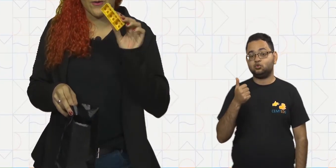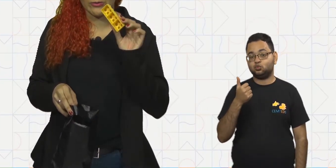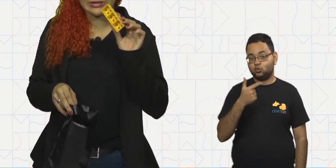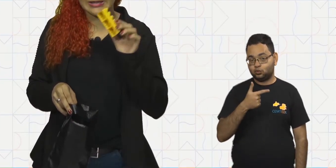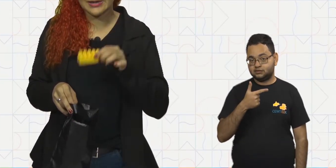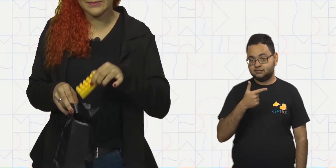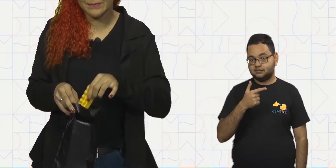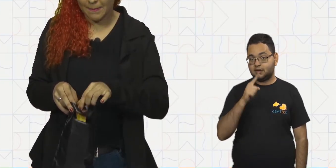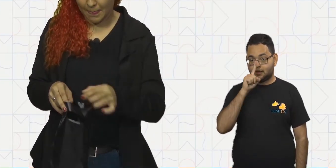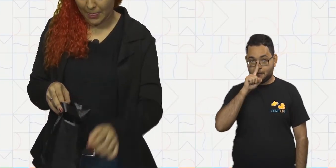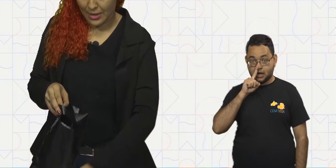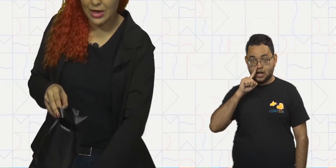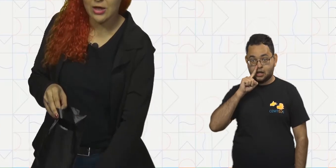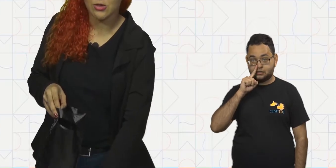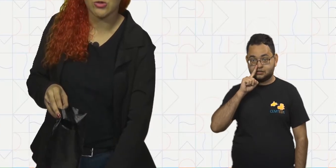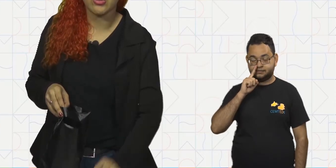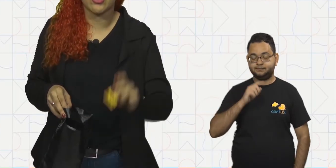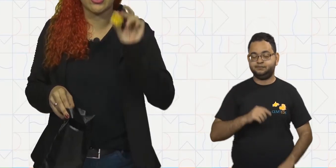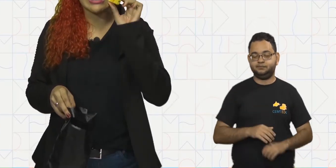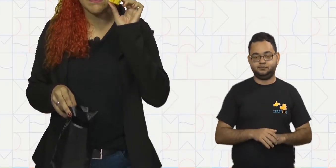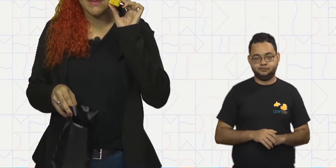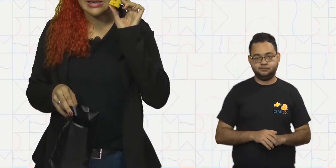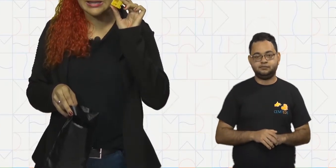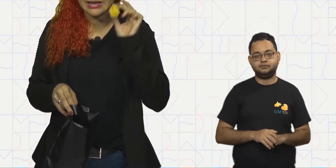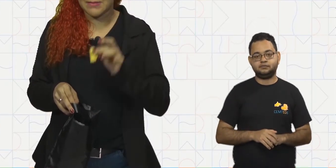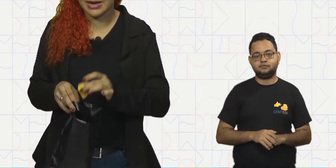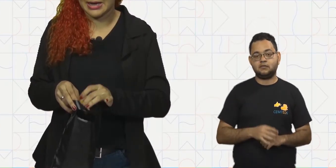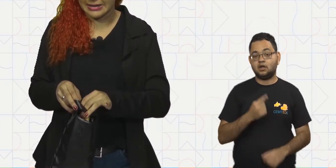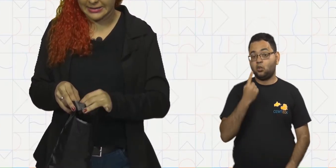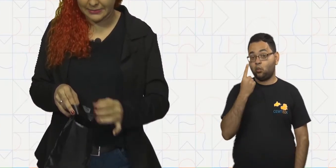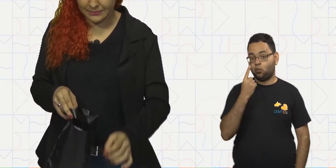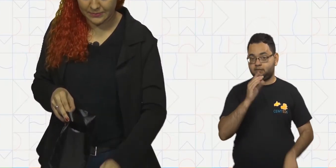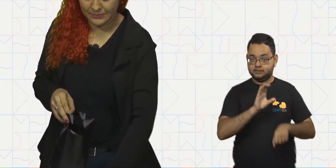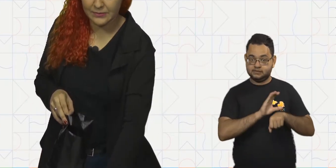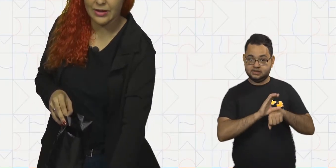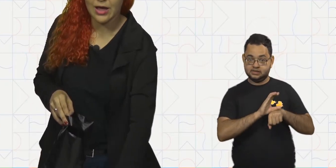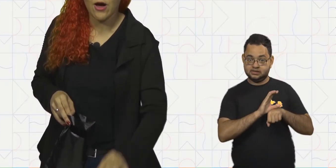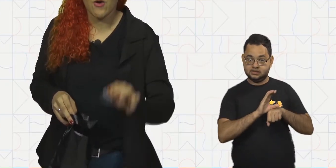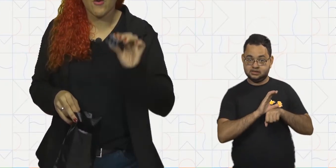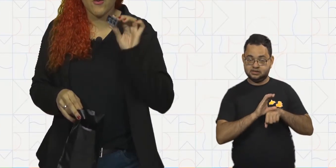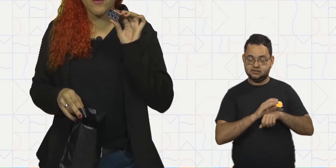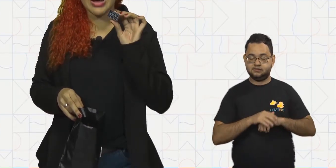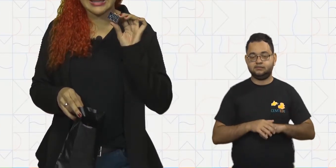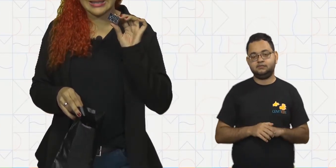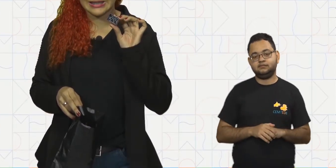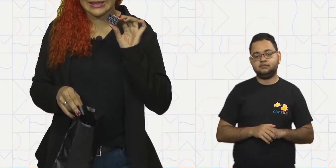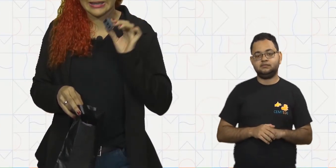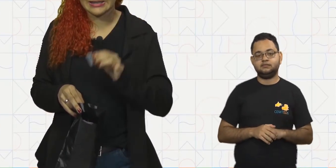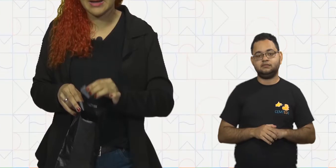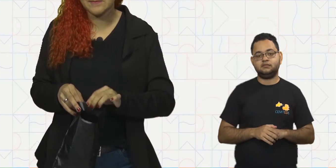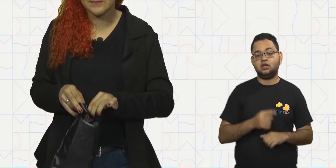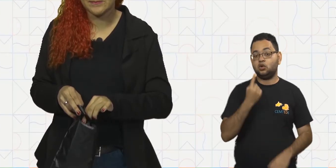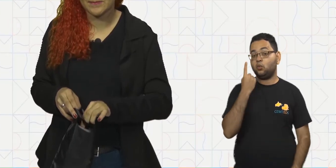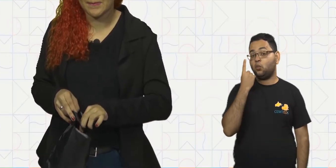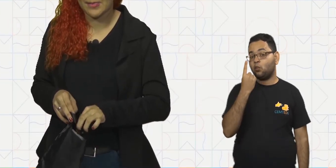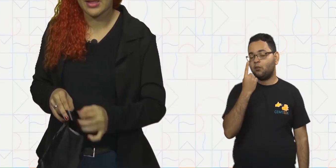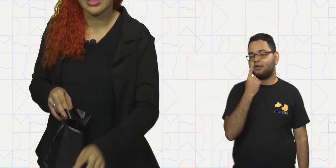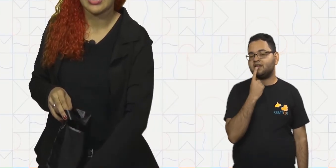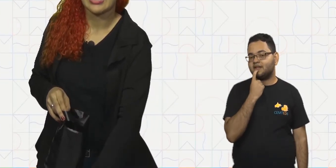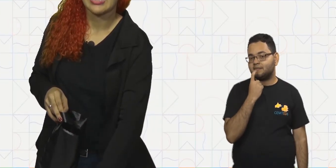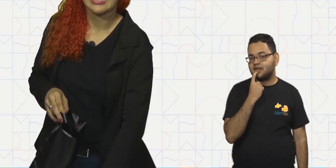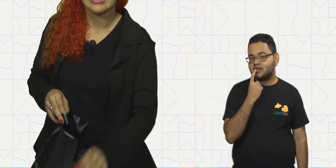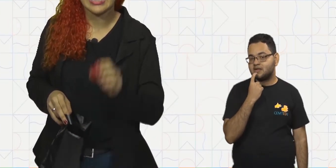onze doze peças amarelas uma cinza